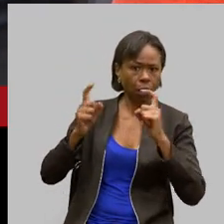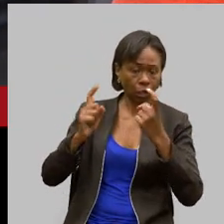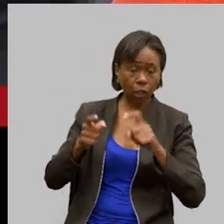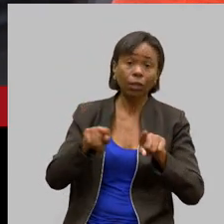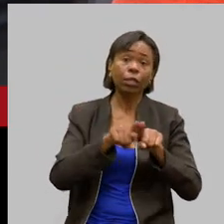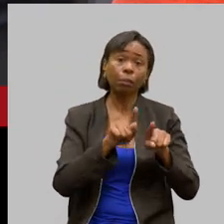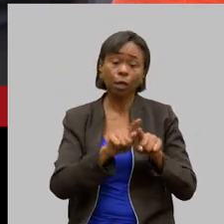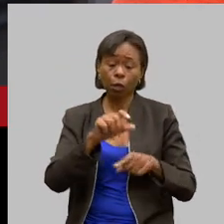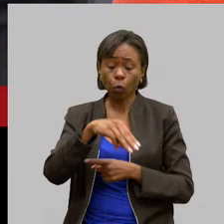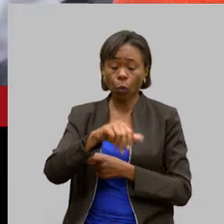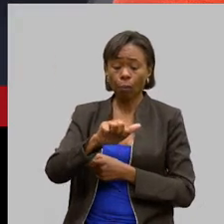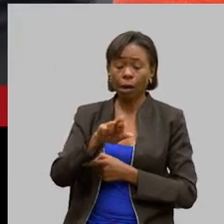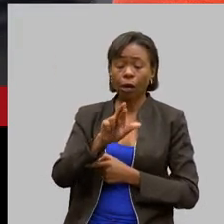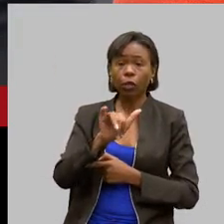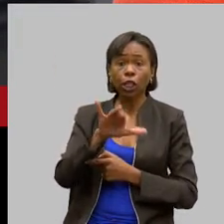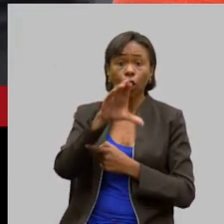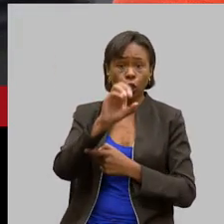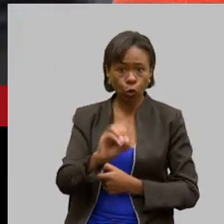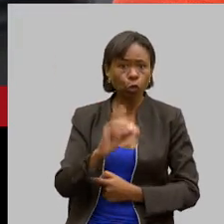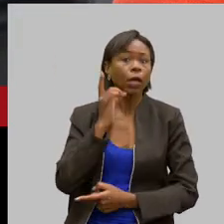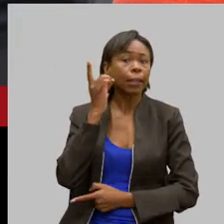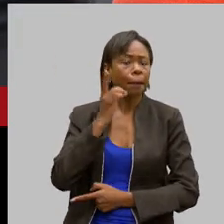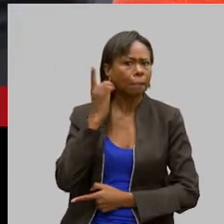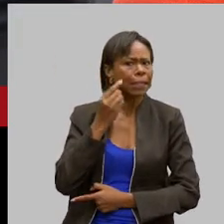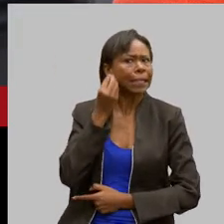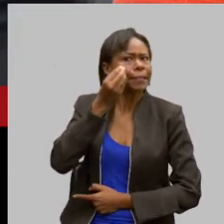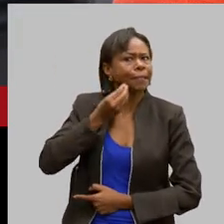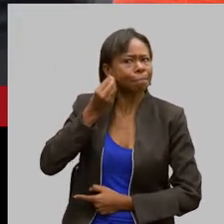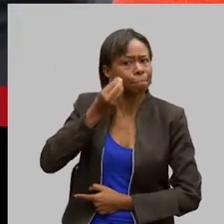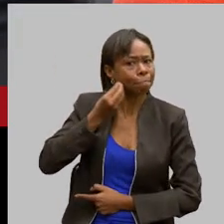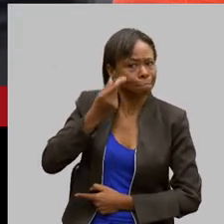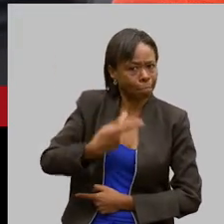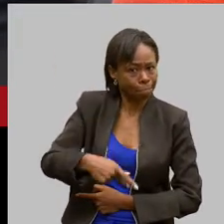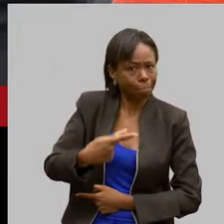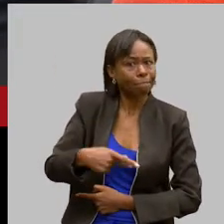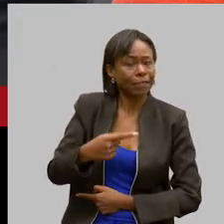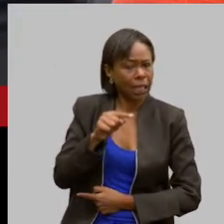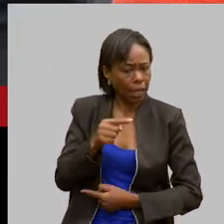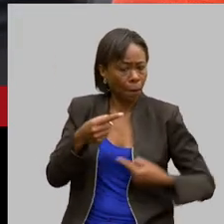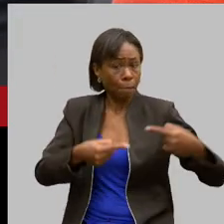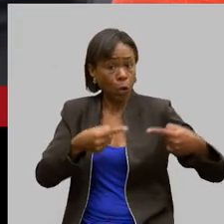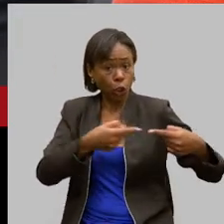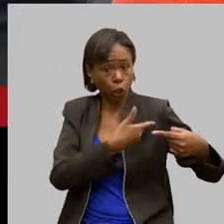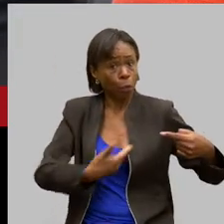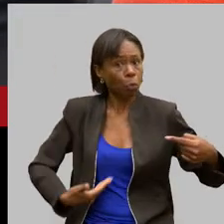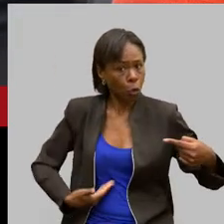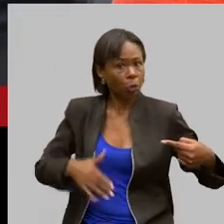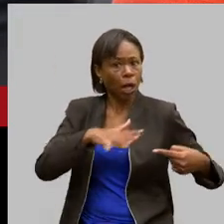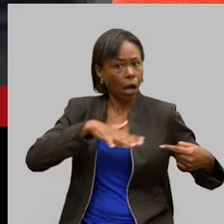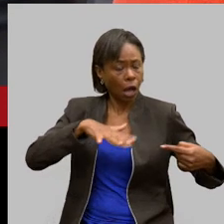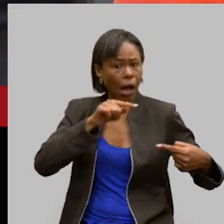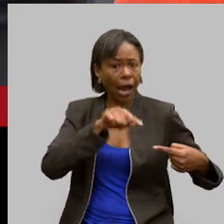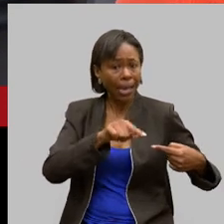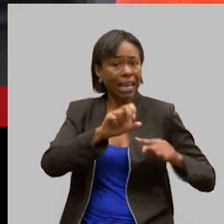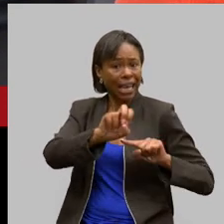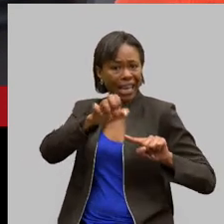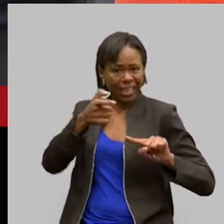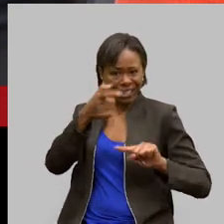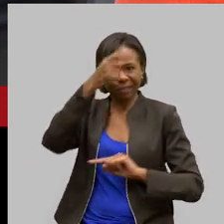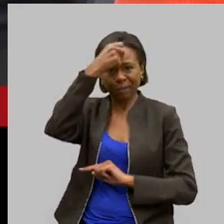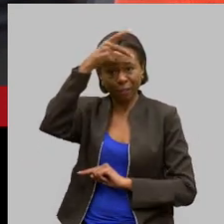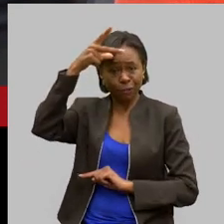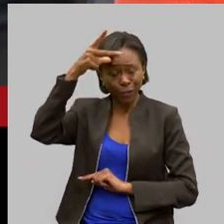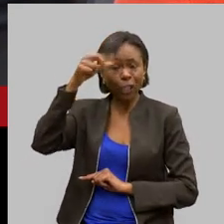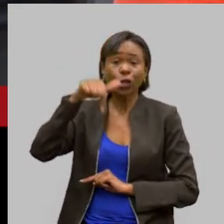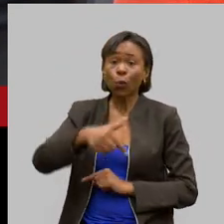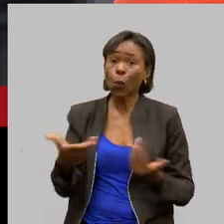Maurício que é um Deputado experiente aqui né em termos de políticas públicas foi Prefeito e hoje aqui honra muito essa